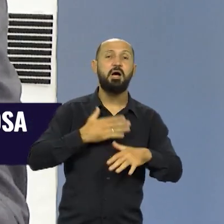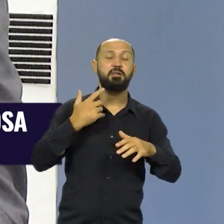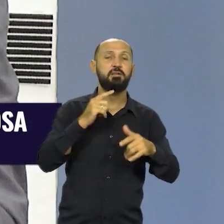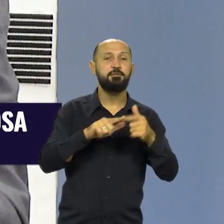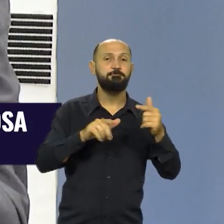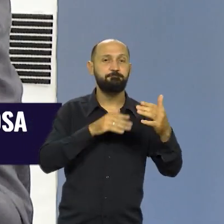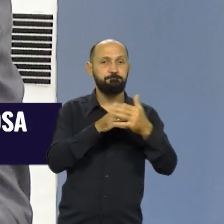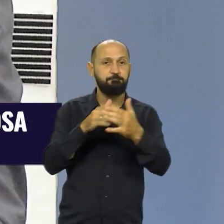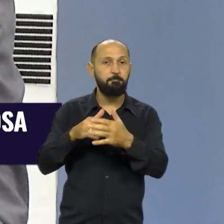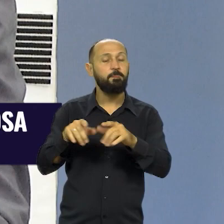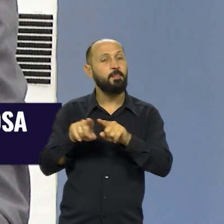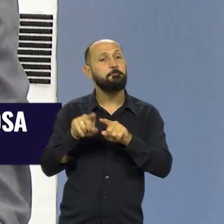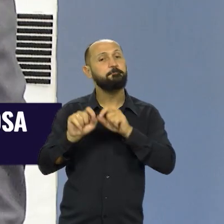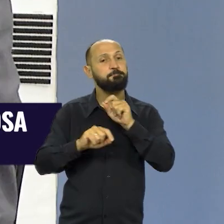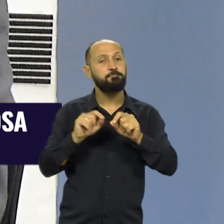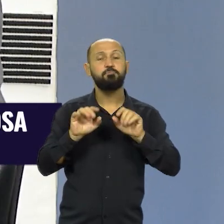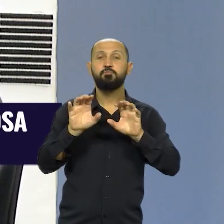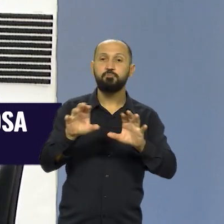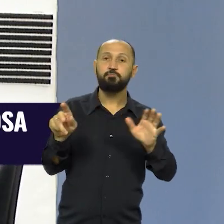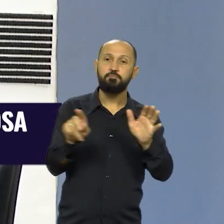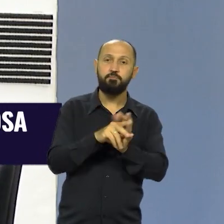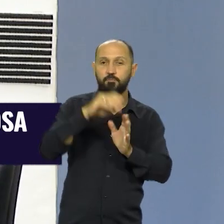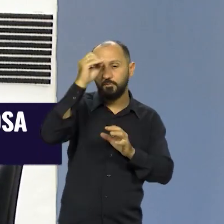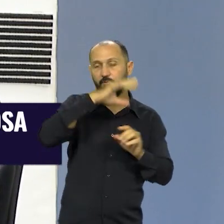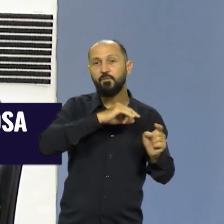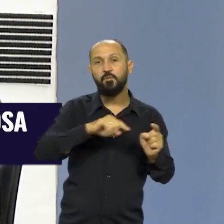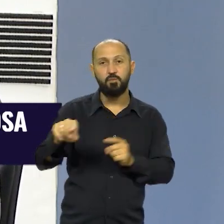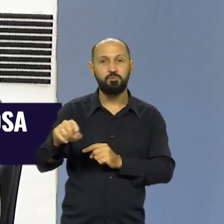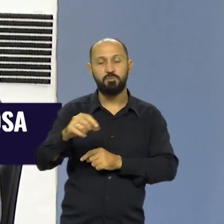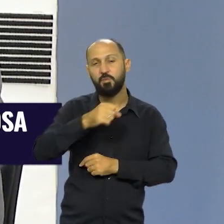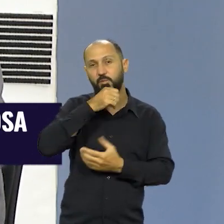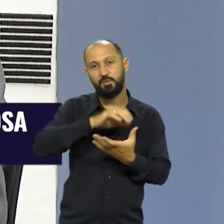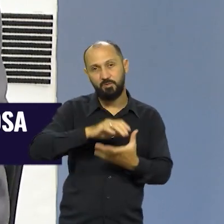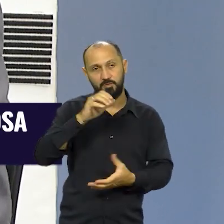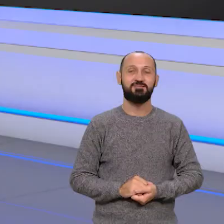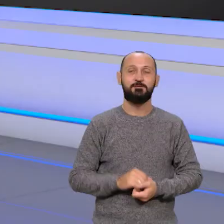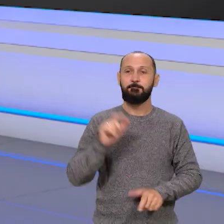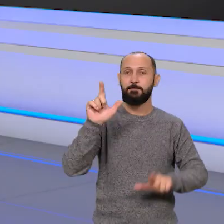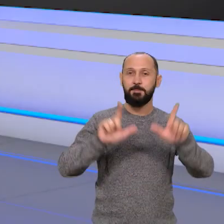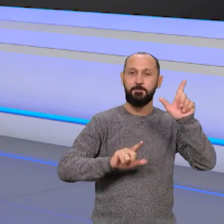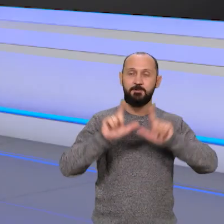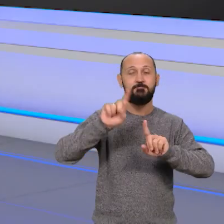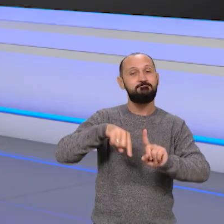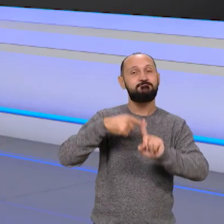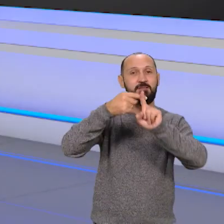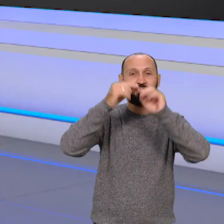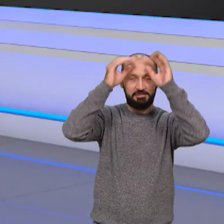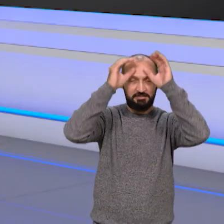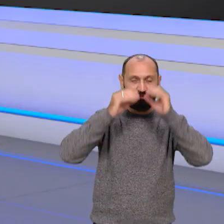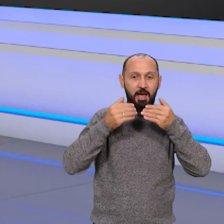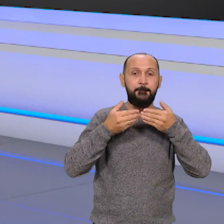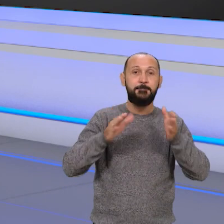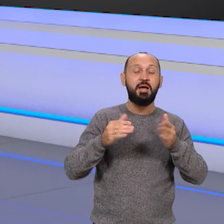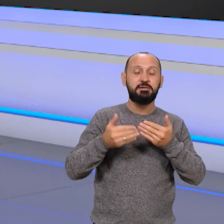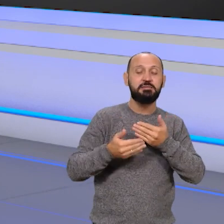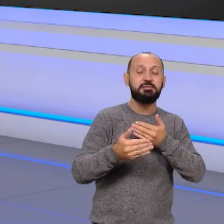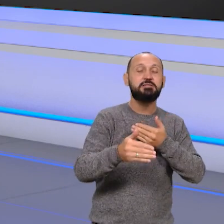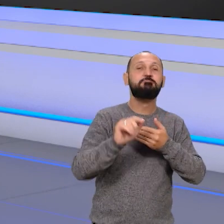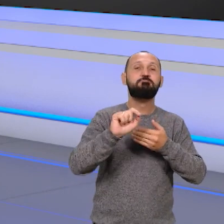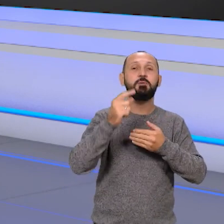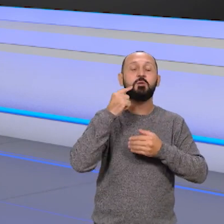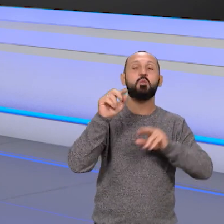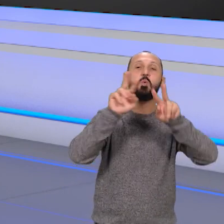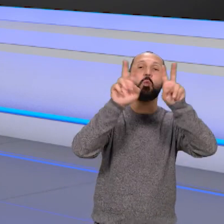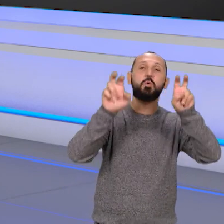e acabar com os tabus, que também são uma forma de violência contra a pessoa idosa. O programa Mais Cidadania estreia